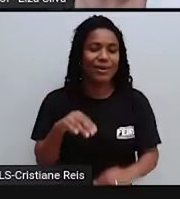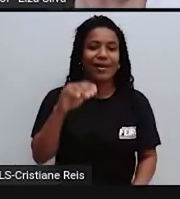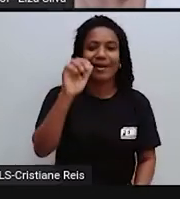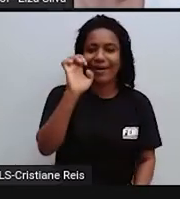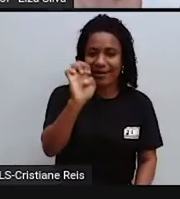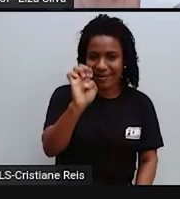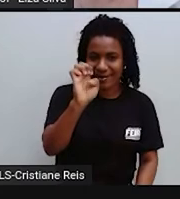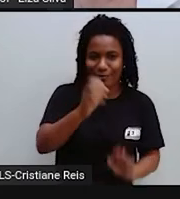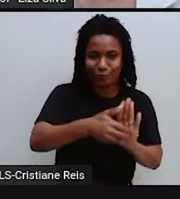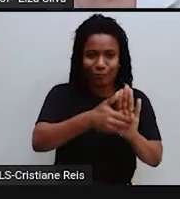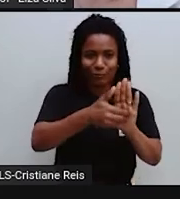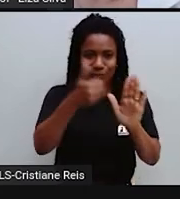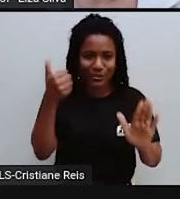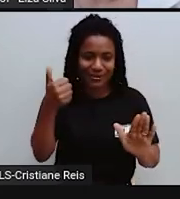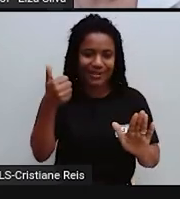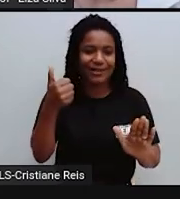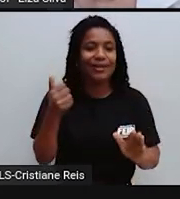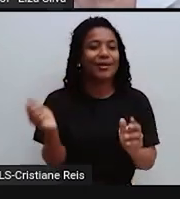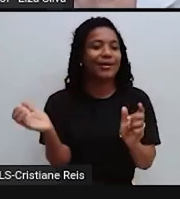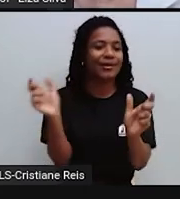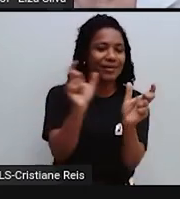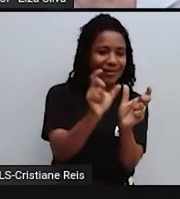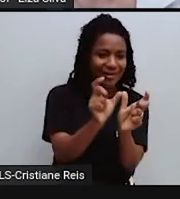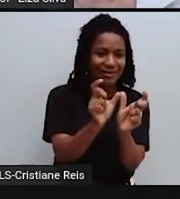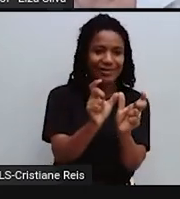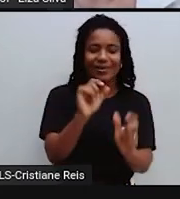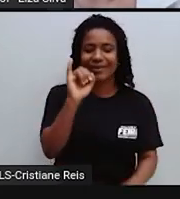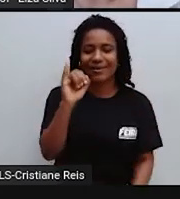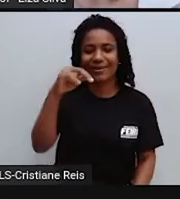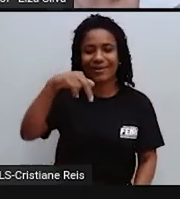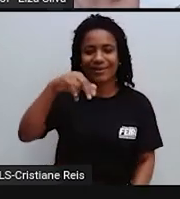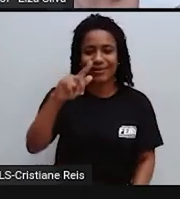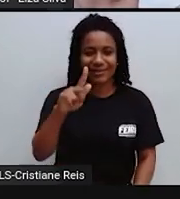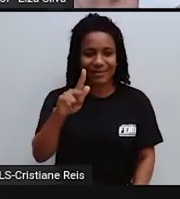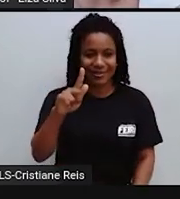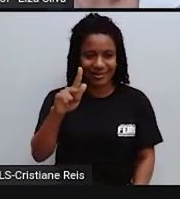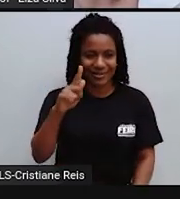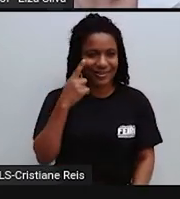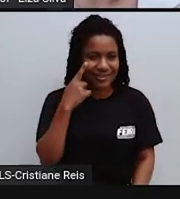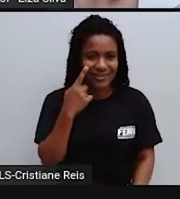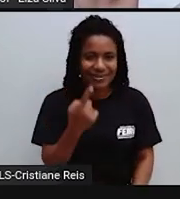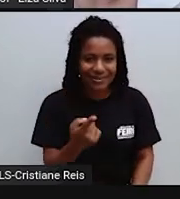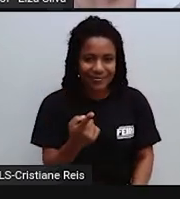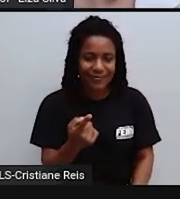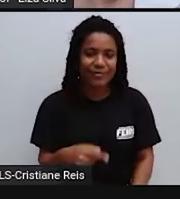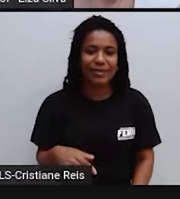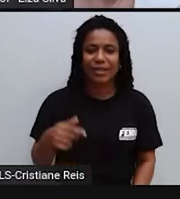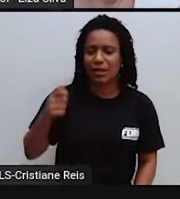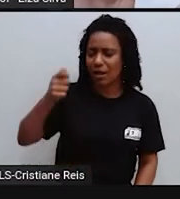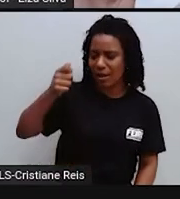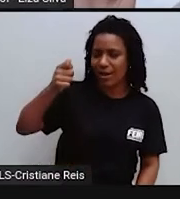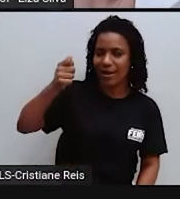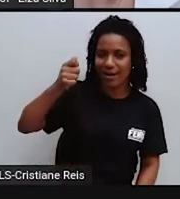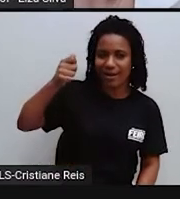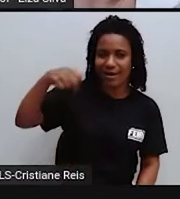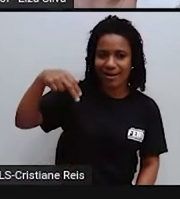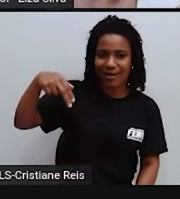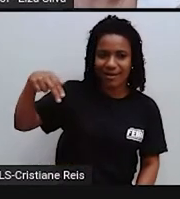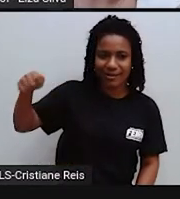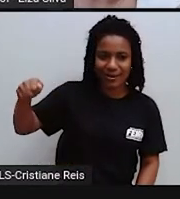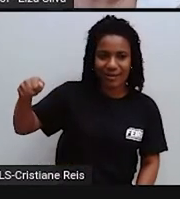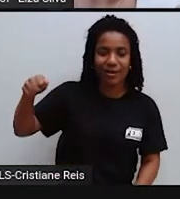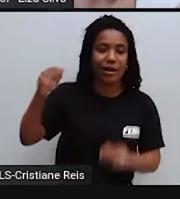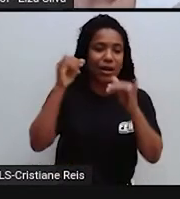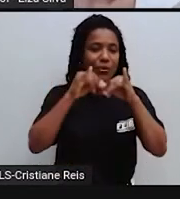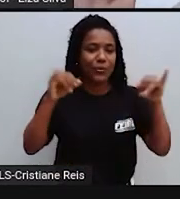E e acrescento ing. Anna is writing the news. Então, Anna está escrevendo as